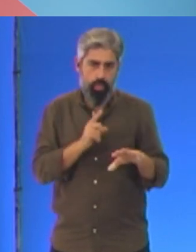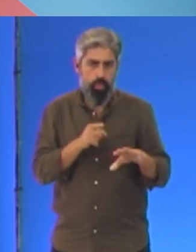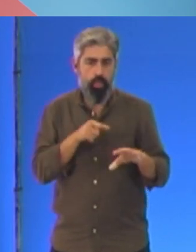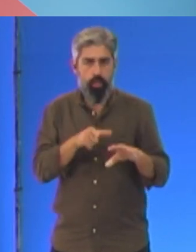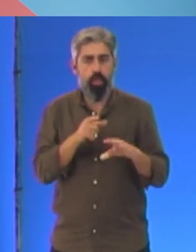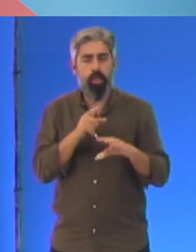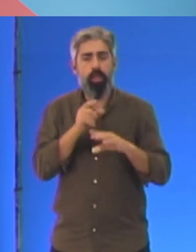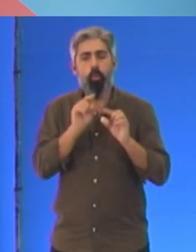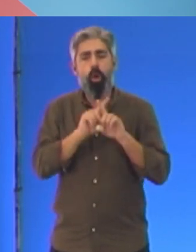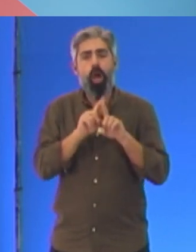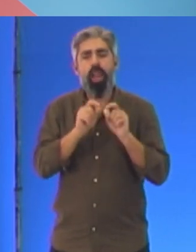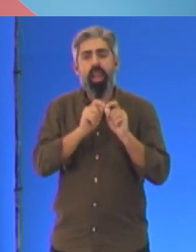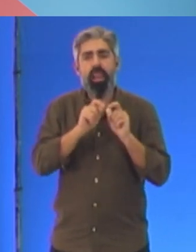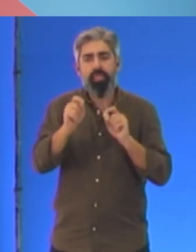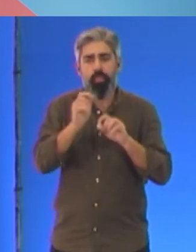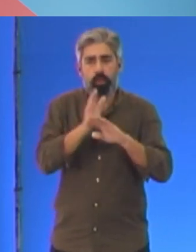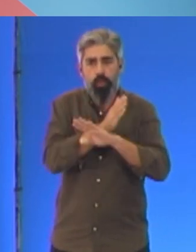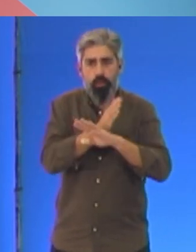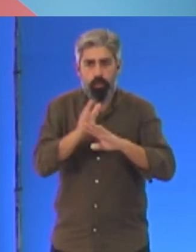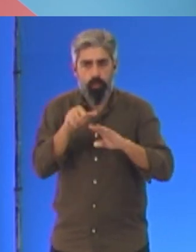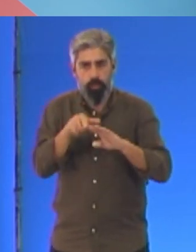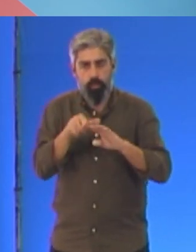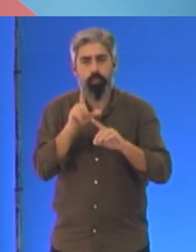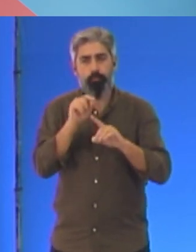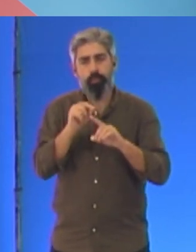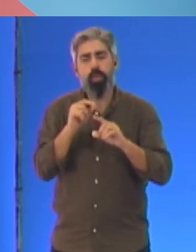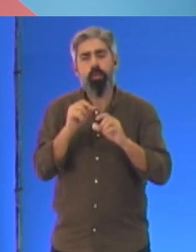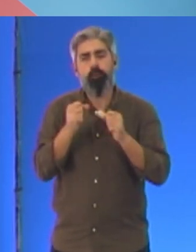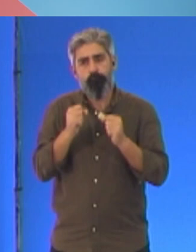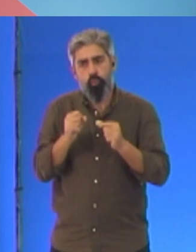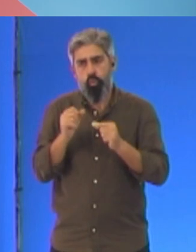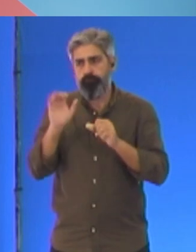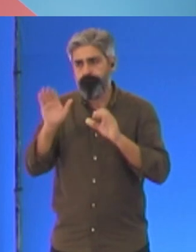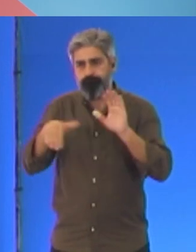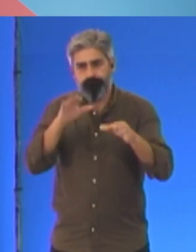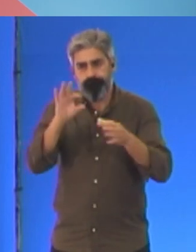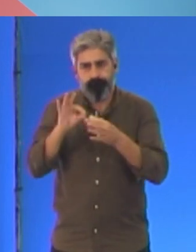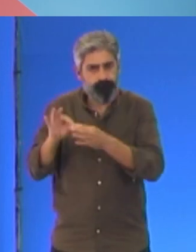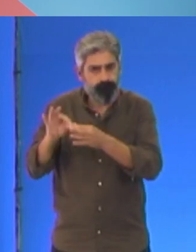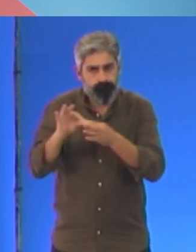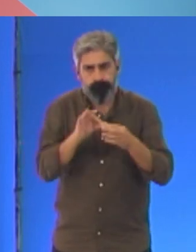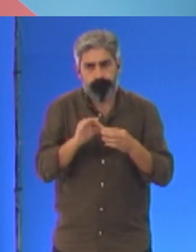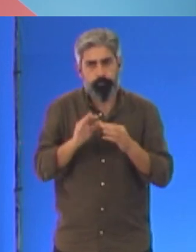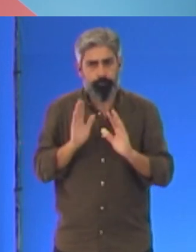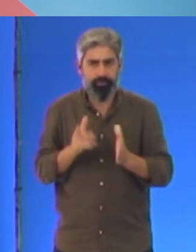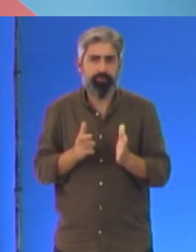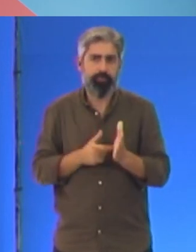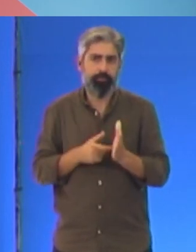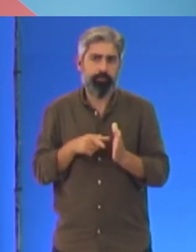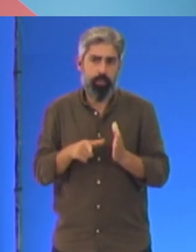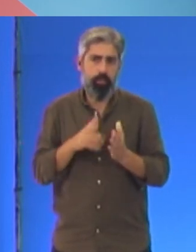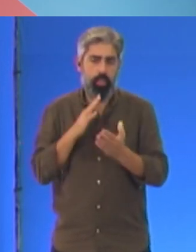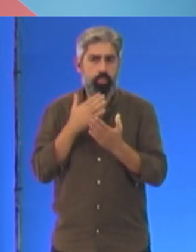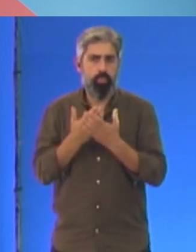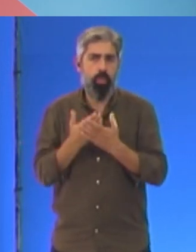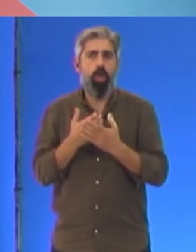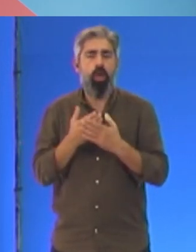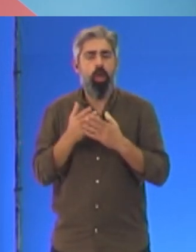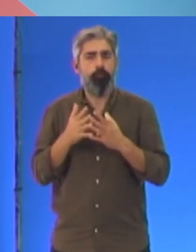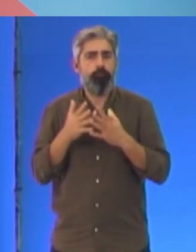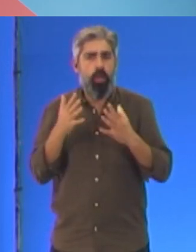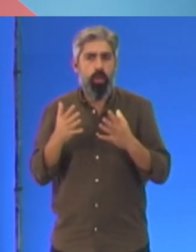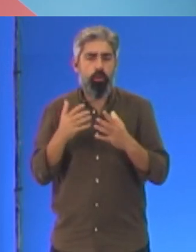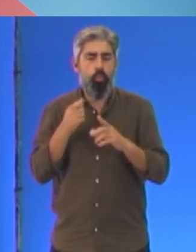linhas divisórias e a mobilização das forças necessárias para isso são objeto maior da